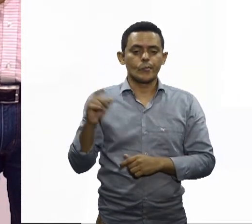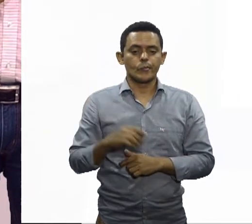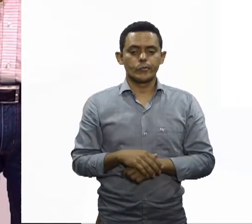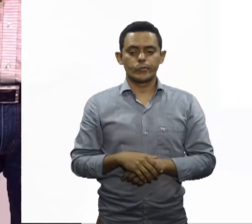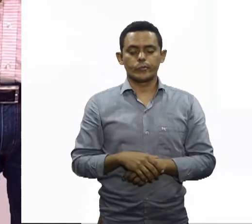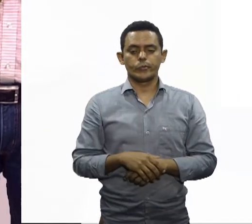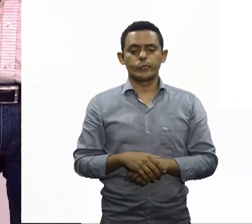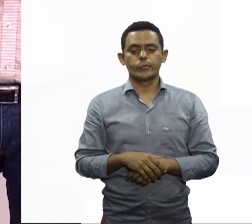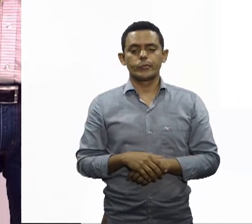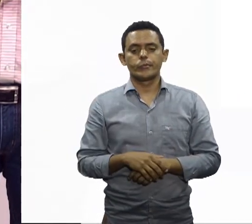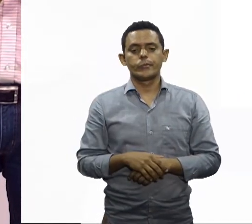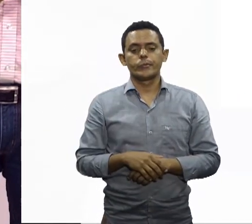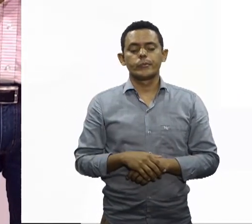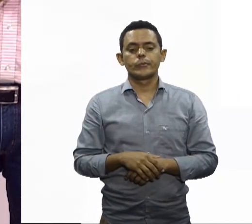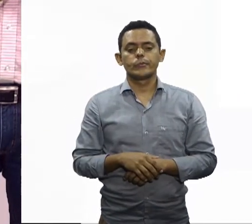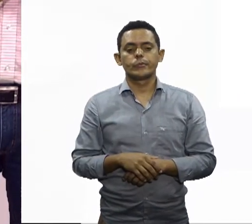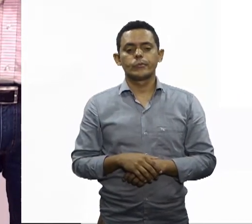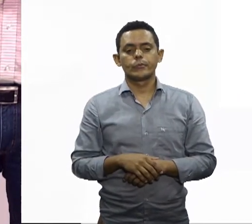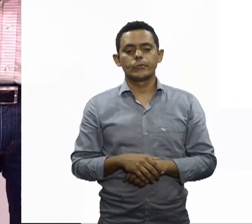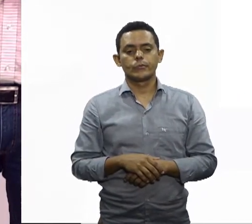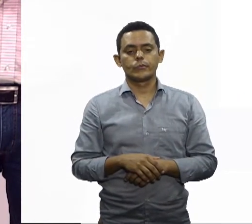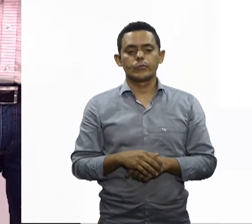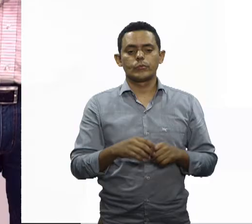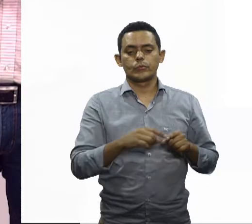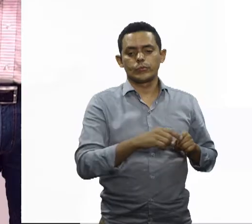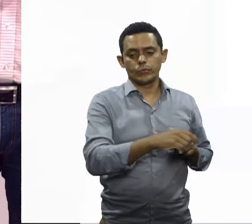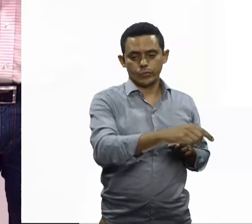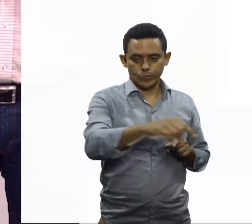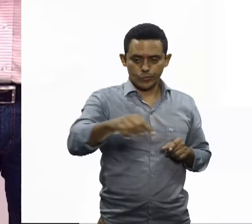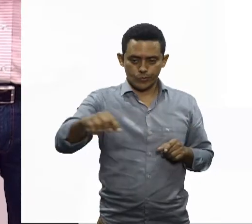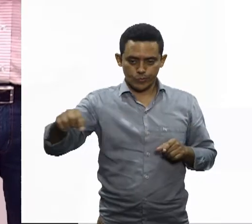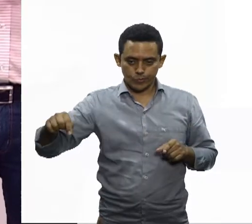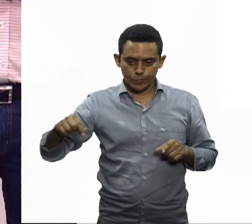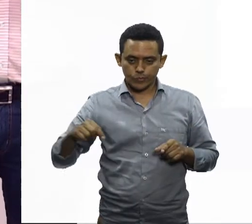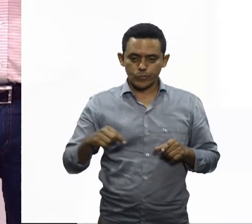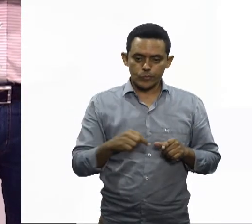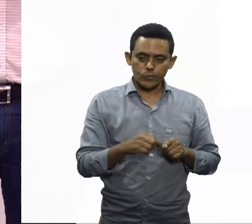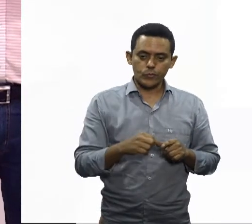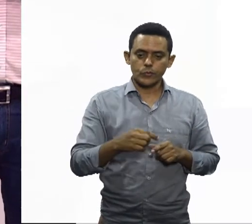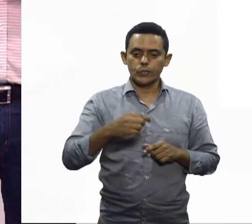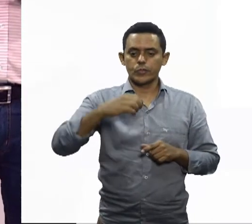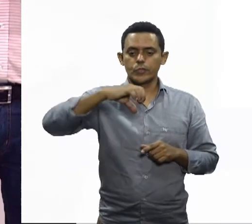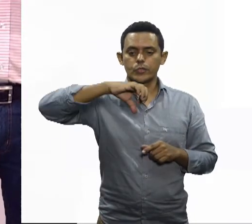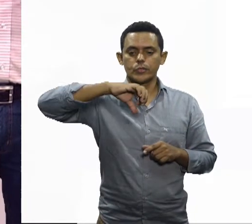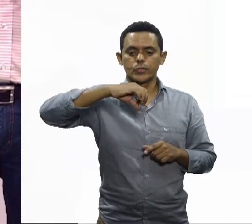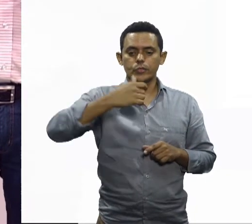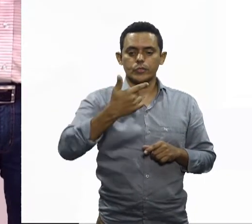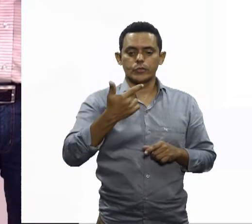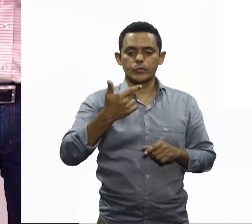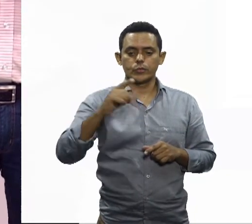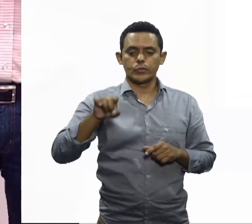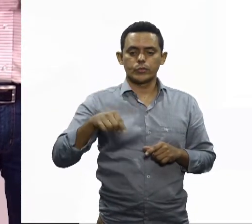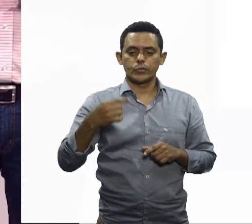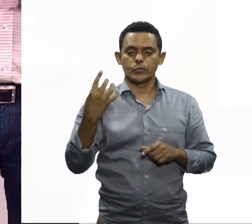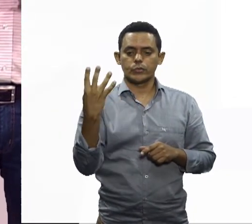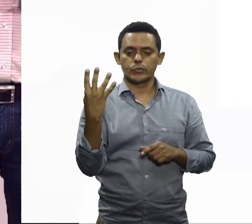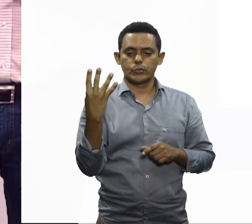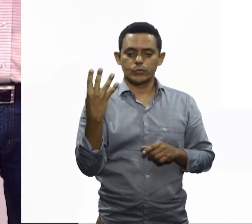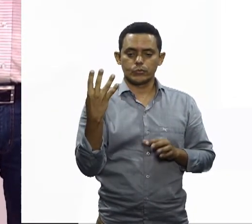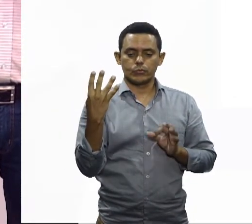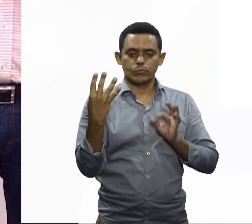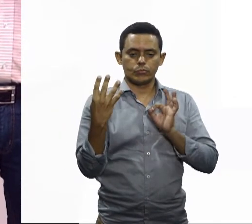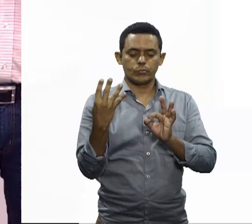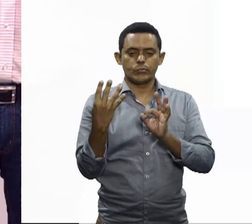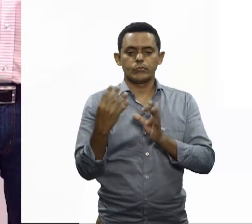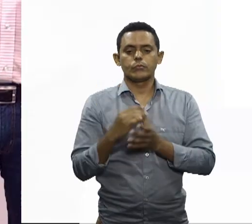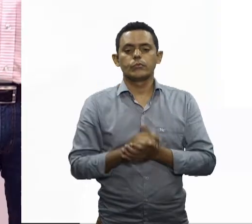que a praça tem 92,4 metros de comprimento. E a sua largura é 1/3 da medida do comprimento.